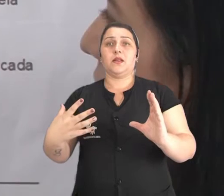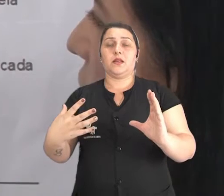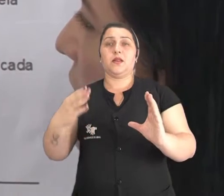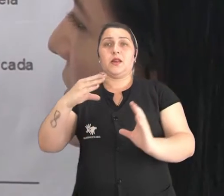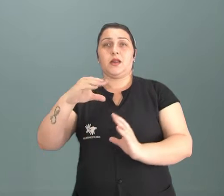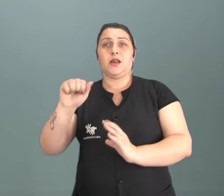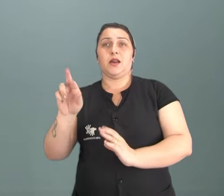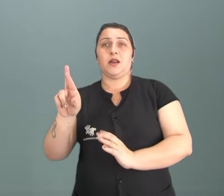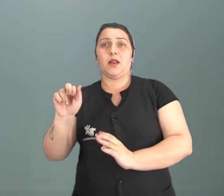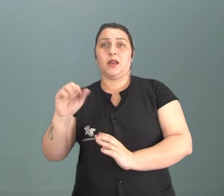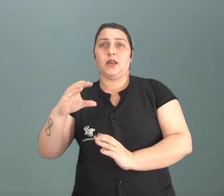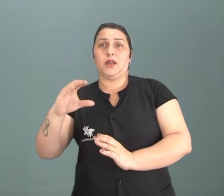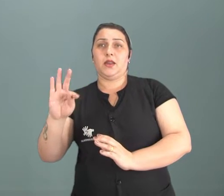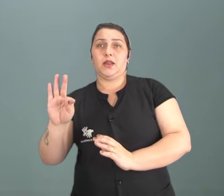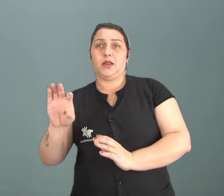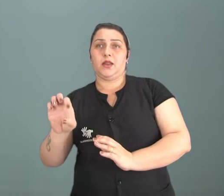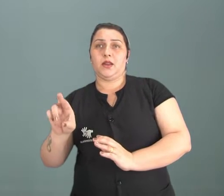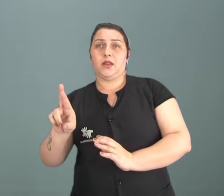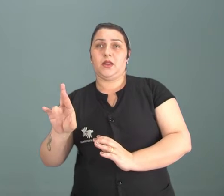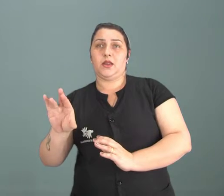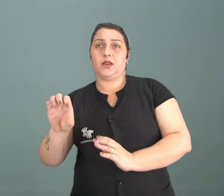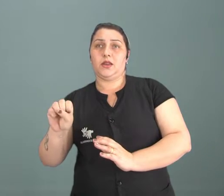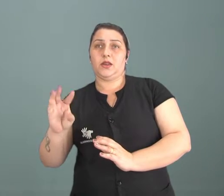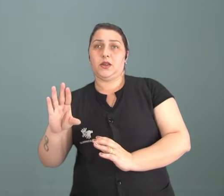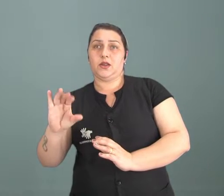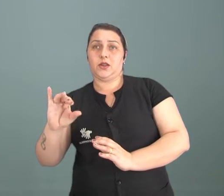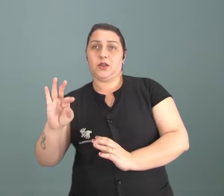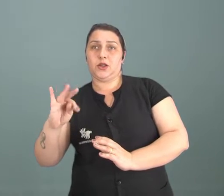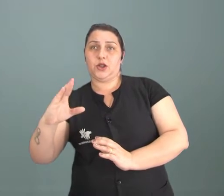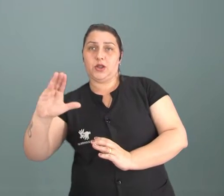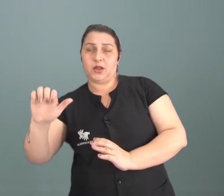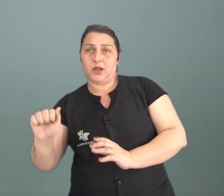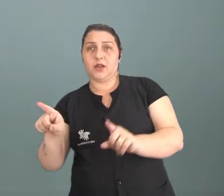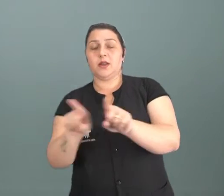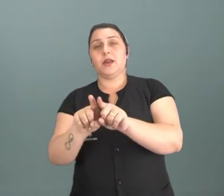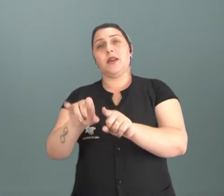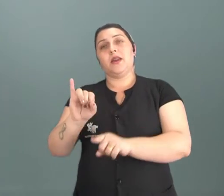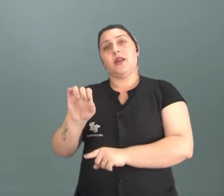beleza? Já até está sublinhado aqui, ó, e indivíduo.